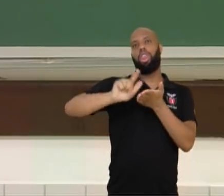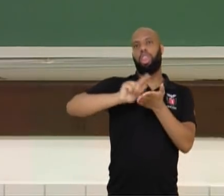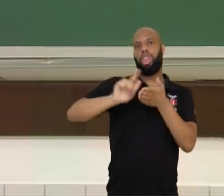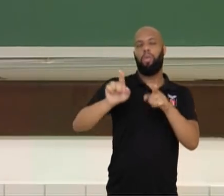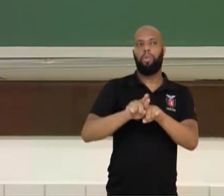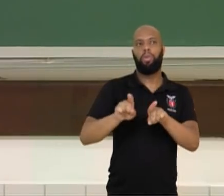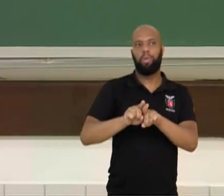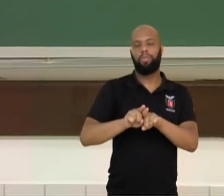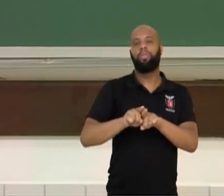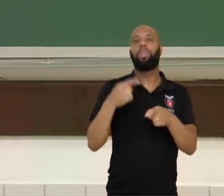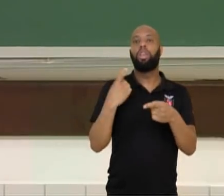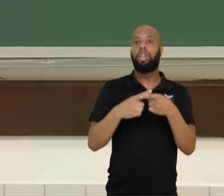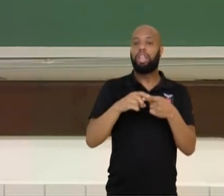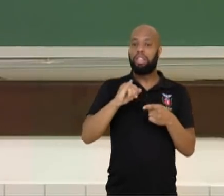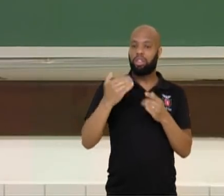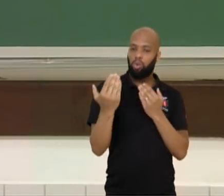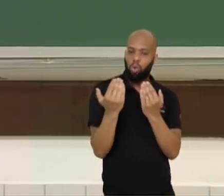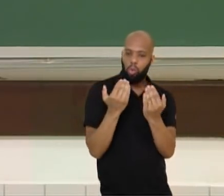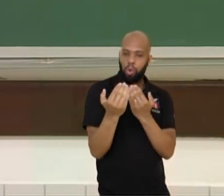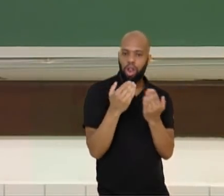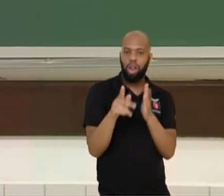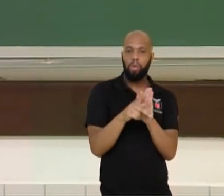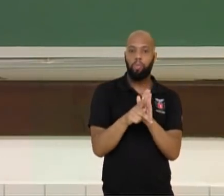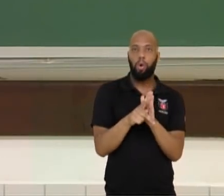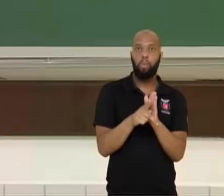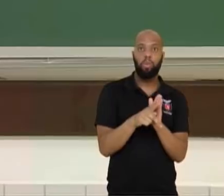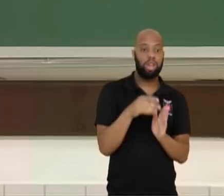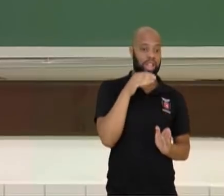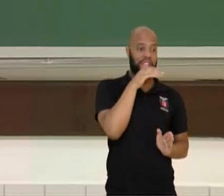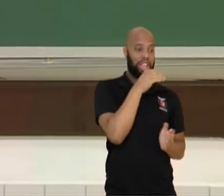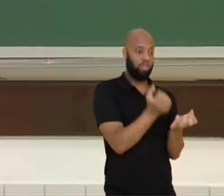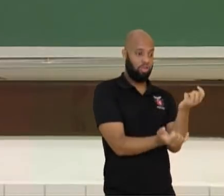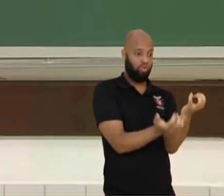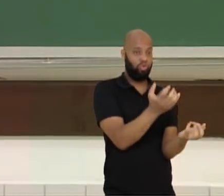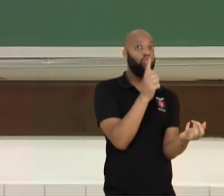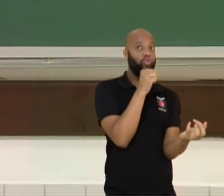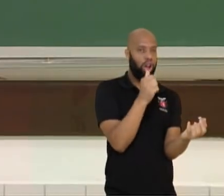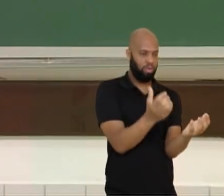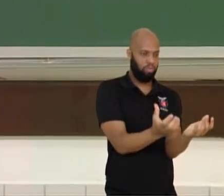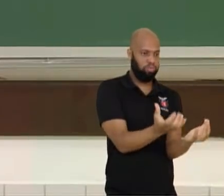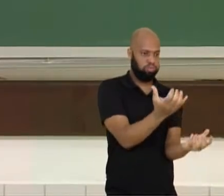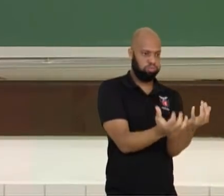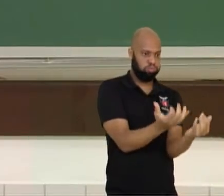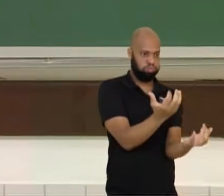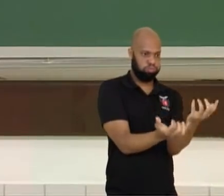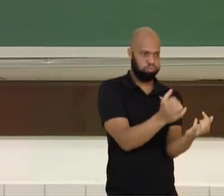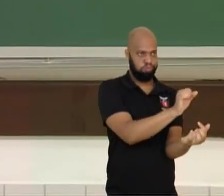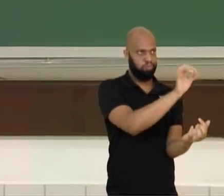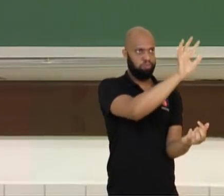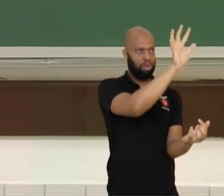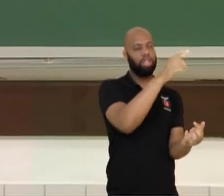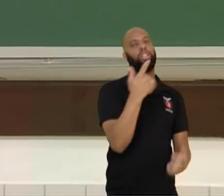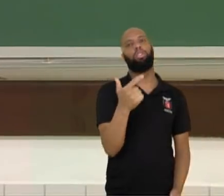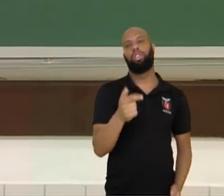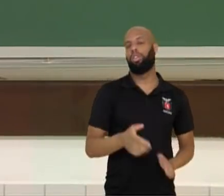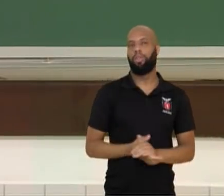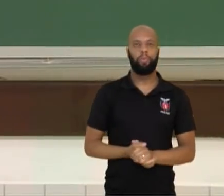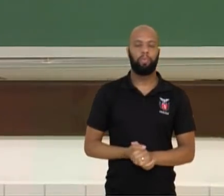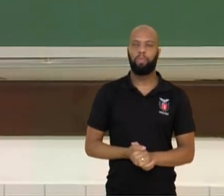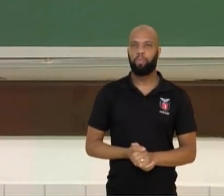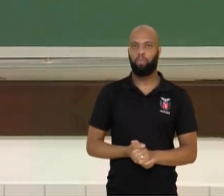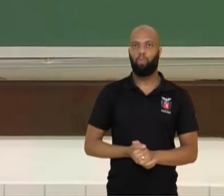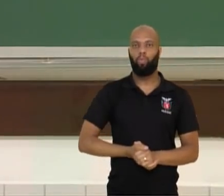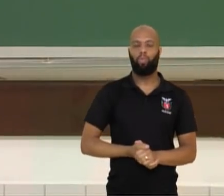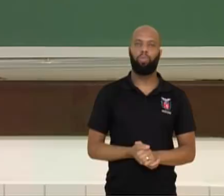se a gente for comparado com a energia termoelétrica, né? Porque ela tinha queima de material, aqui não. A gente não está gerando esse tipo de resíduo,